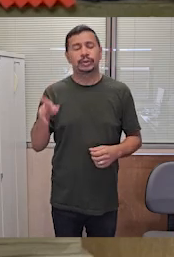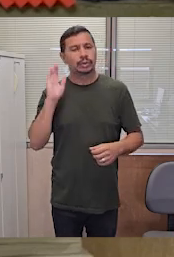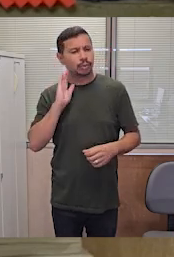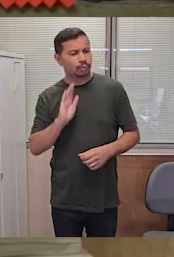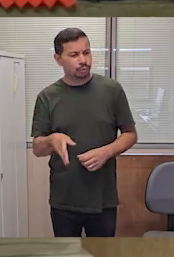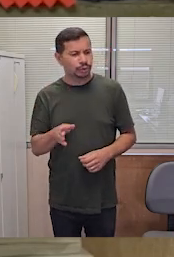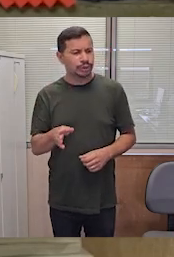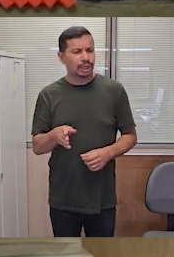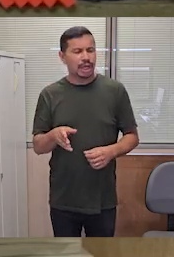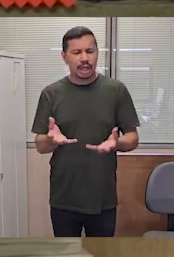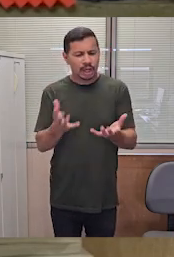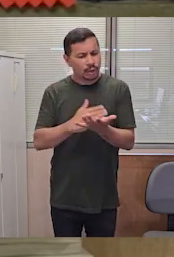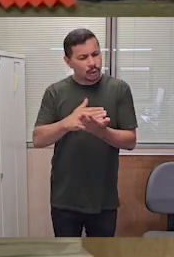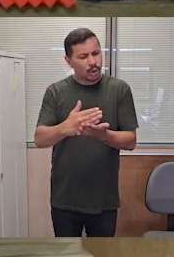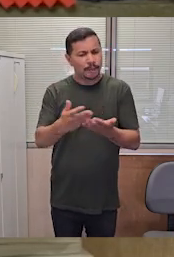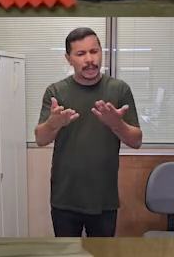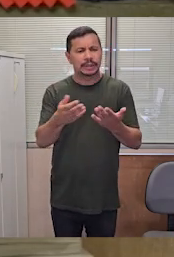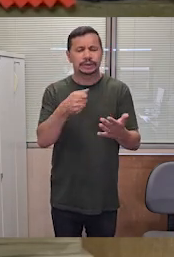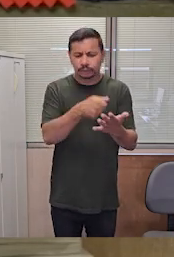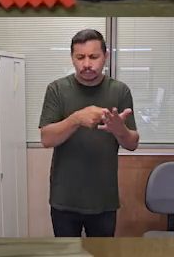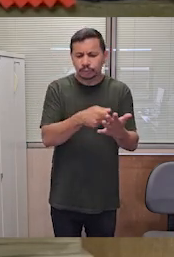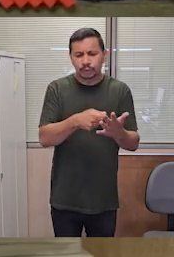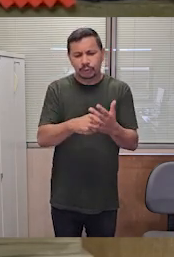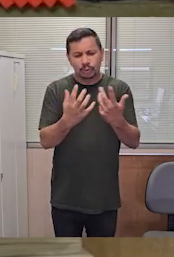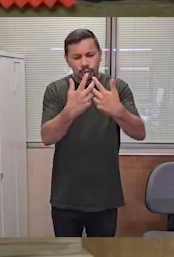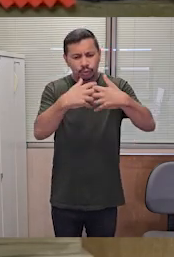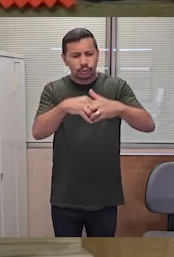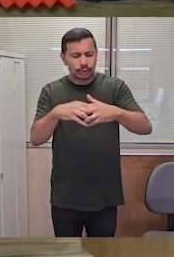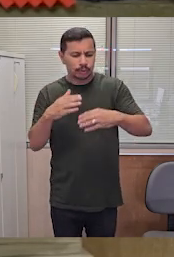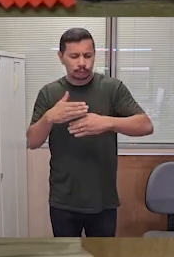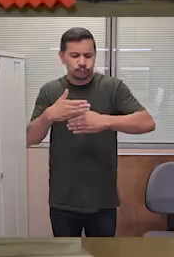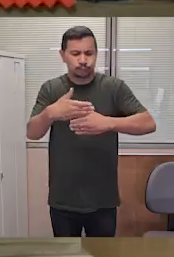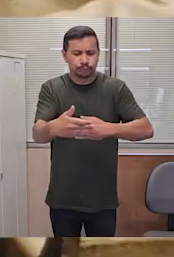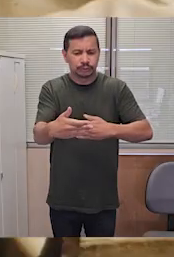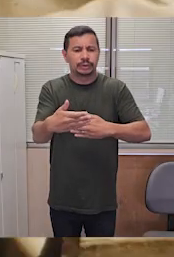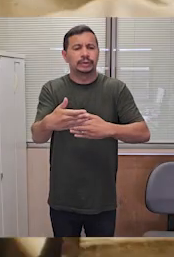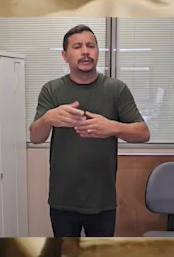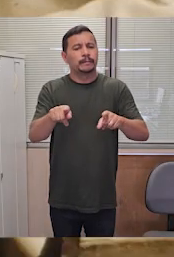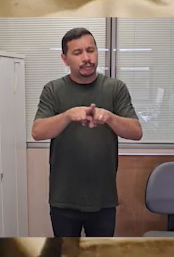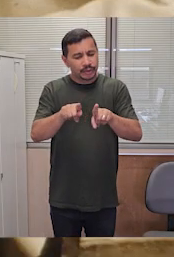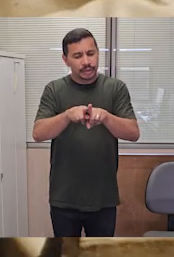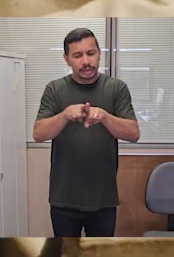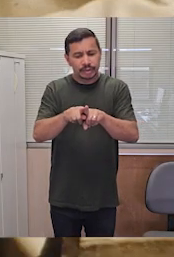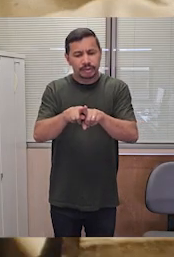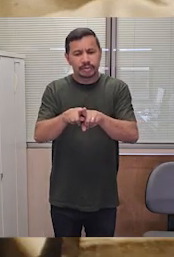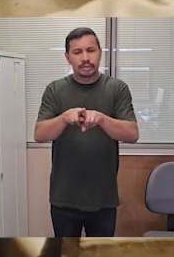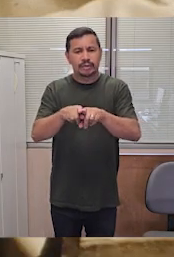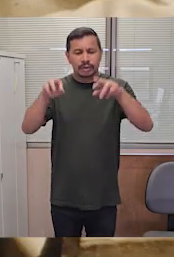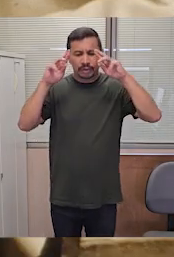Papão continuou a atuar ativamente no sindicato, mantendo sua influência e contribuição para o movimento sindical. E ele foi